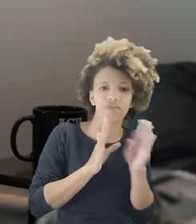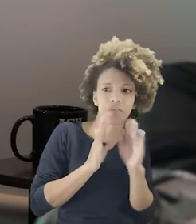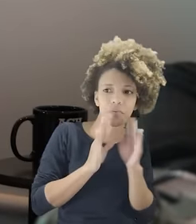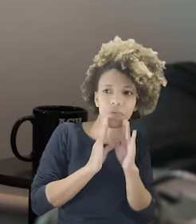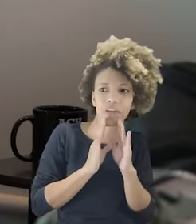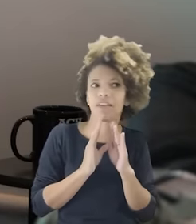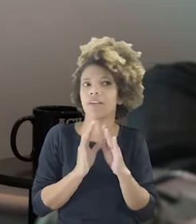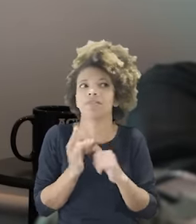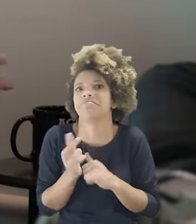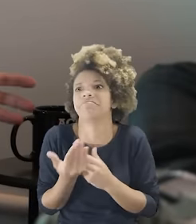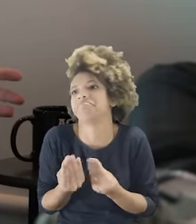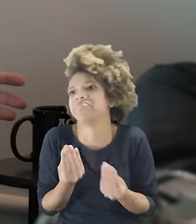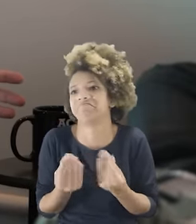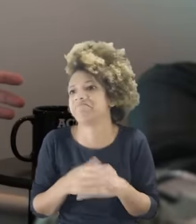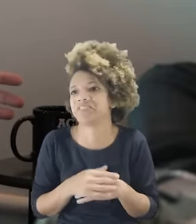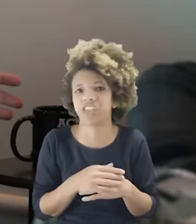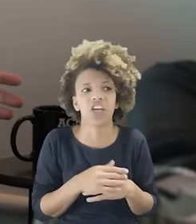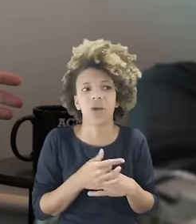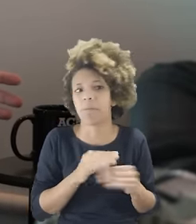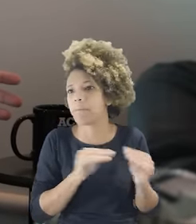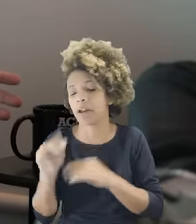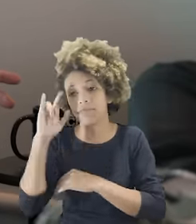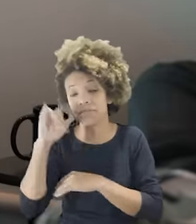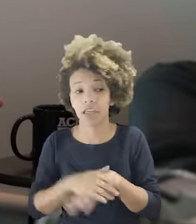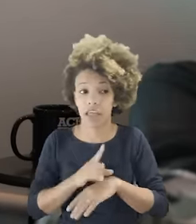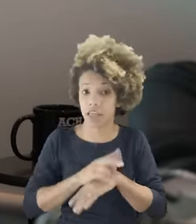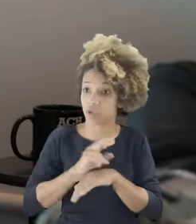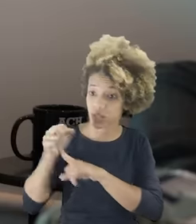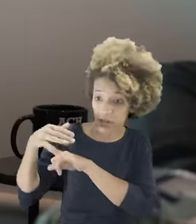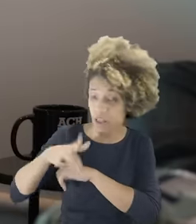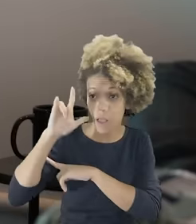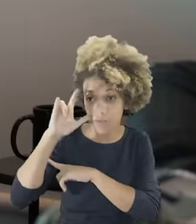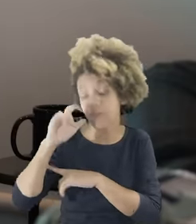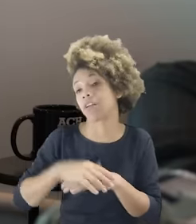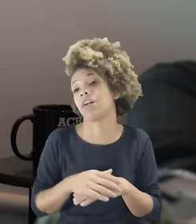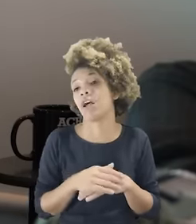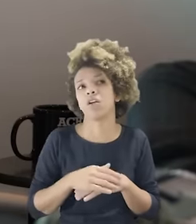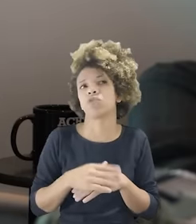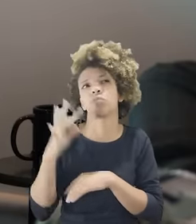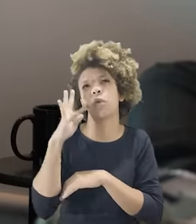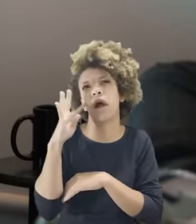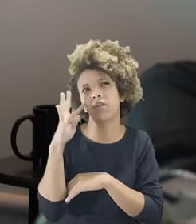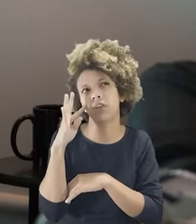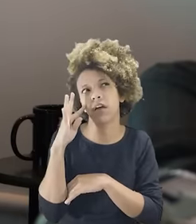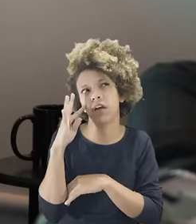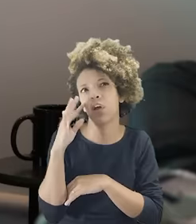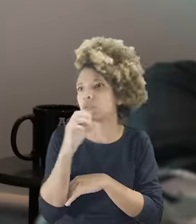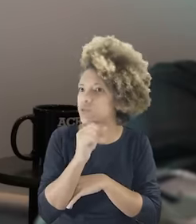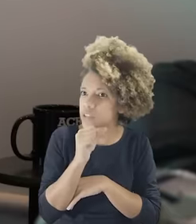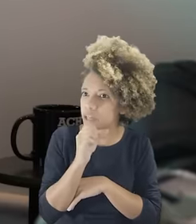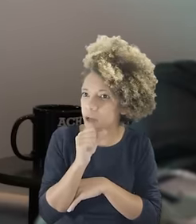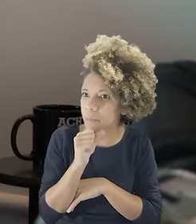muito no Facebook e eu não tinha no Instagram e a doutora Rosângela estourou no Instagram de uma semana tipo eu postei vídeo quarta